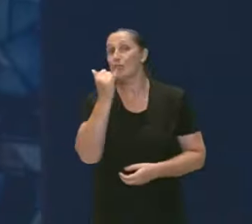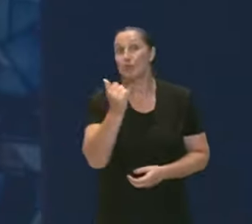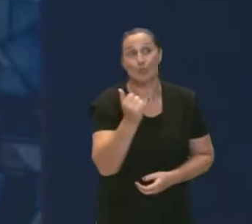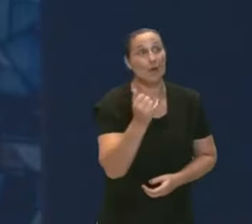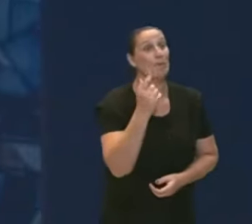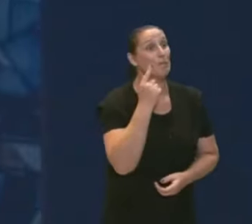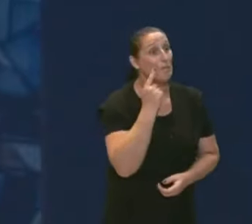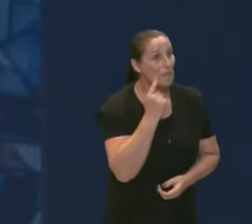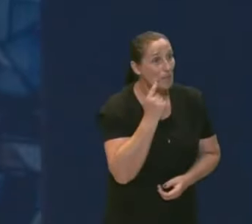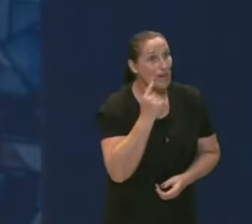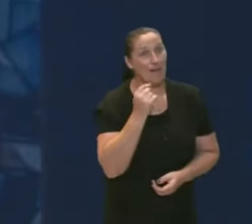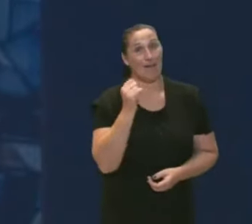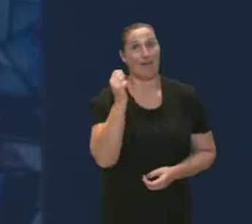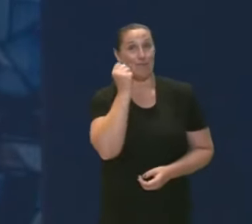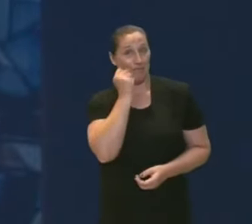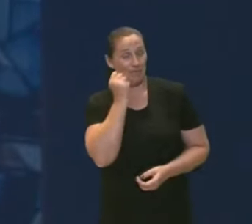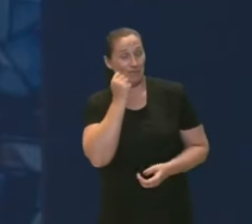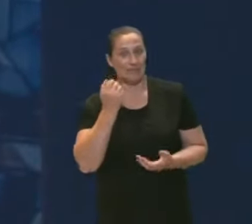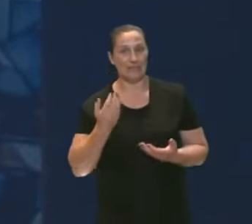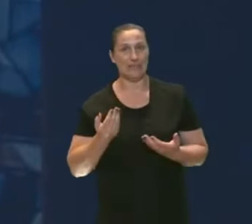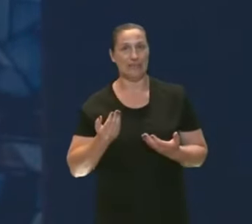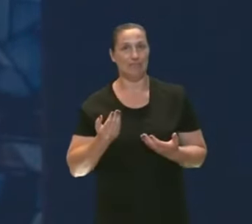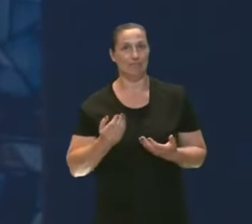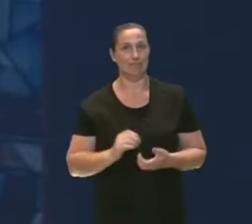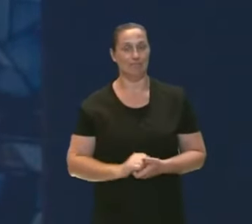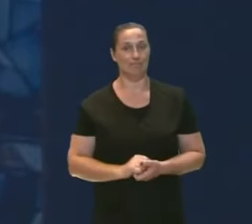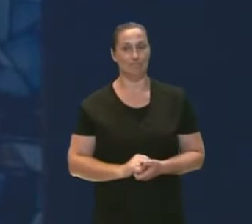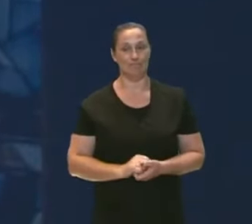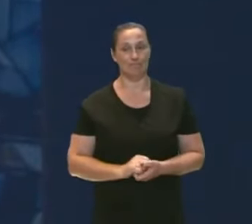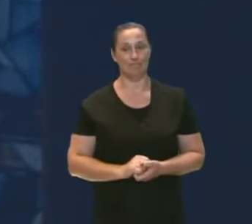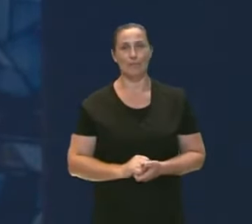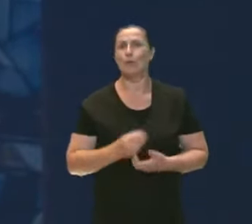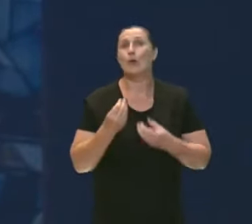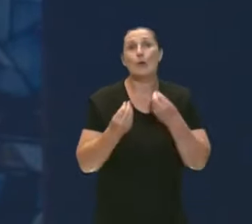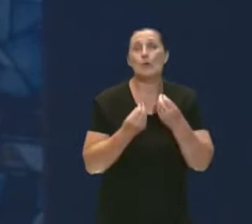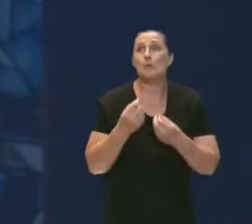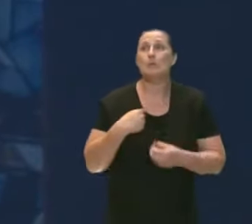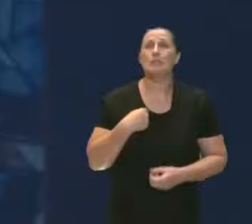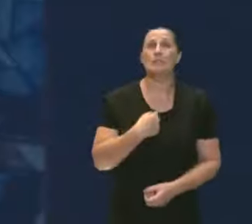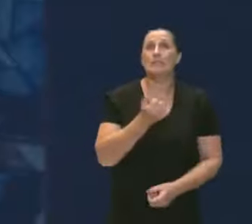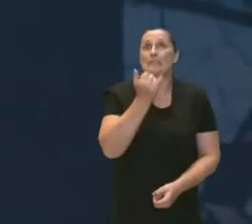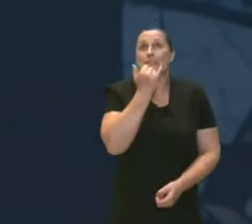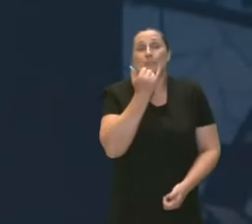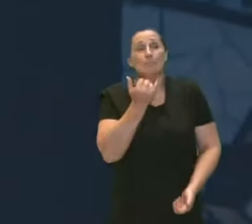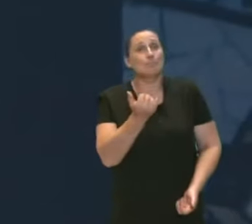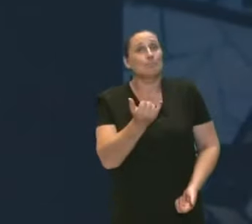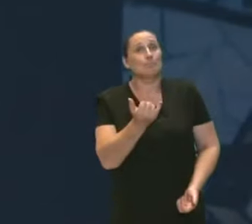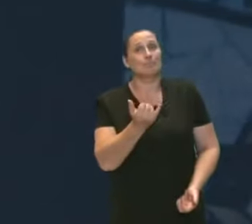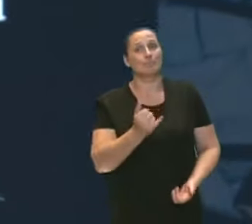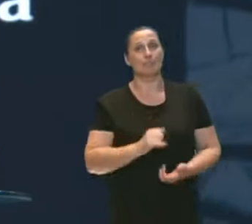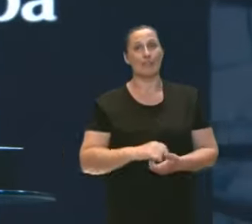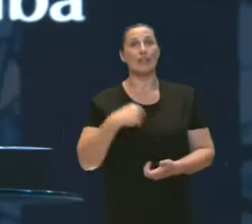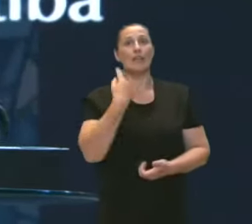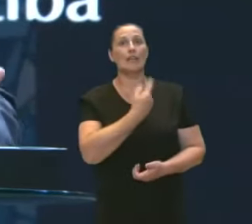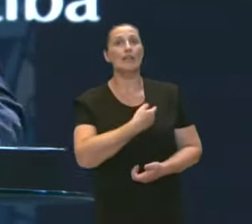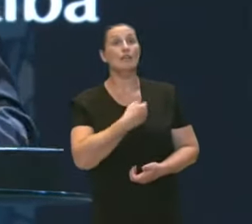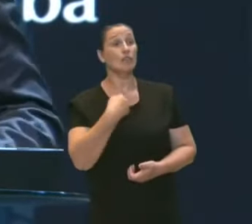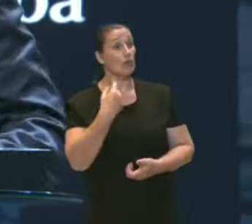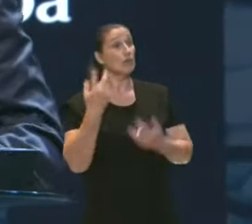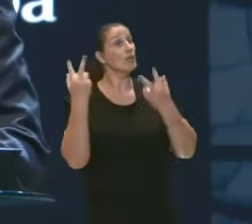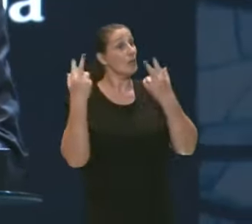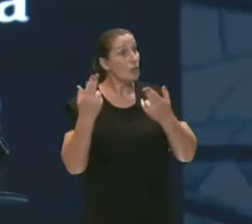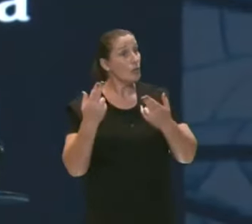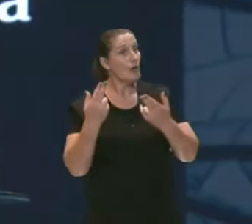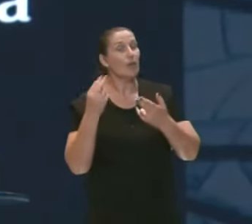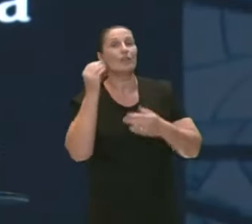assim: como é que eu faço para resolver isso? Como é que eu faço? E a gente fica tentando montar estratégias